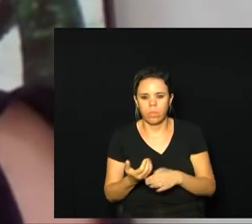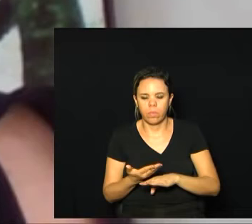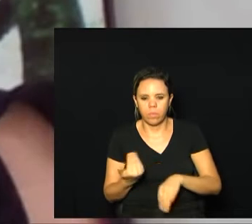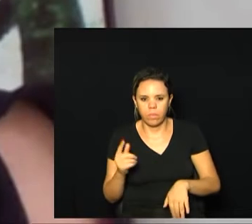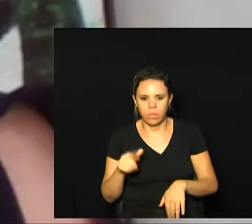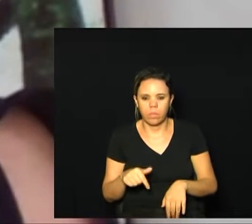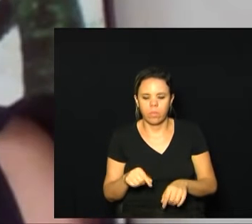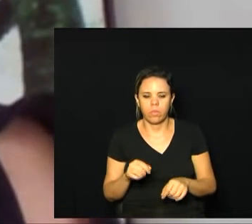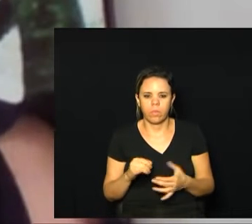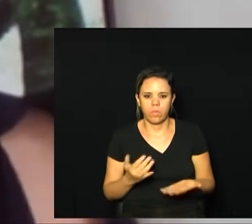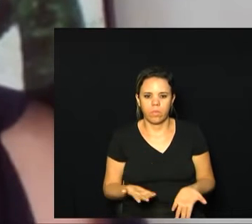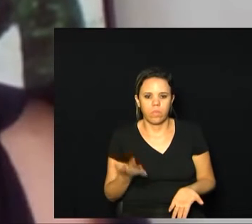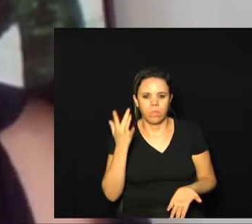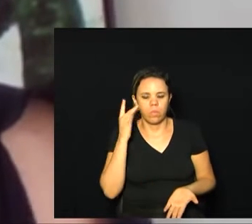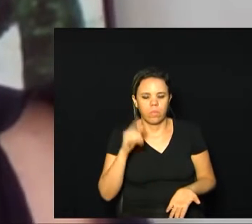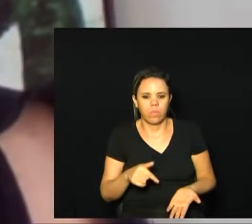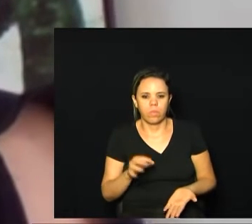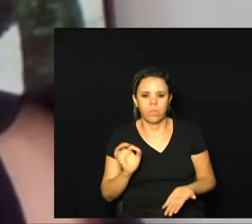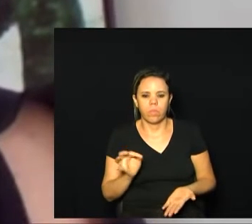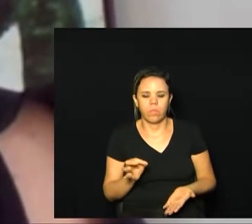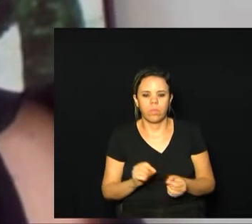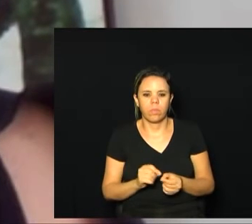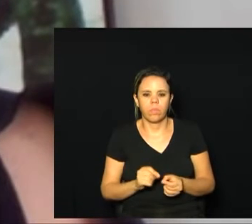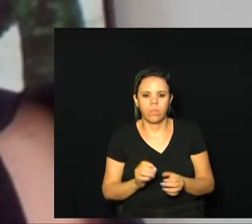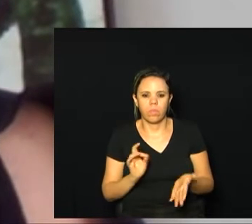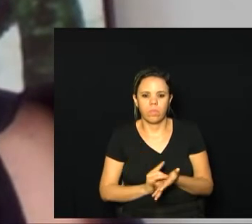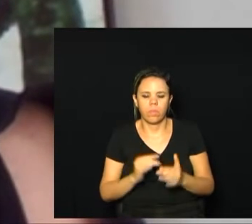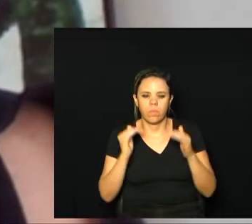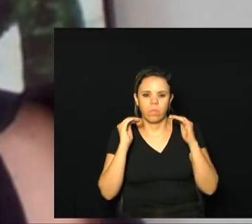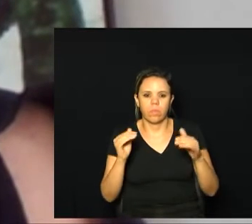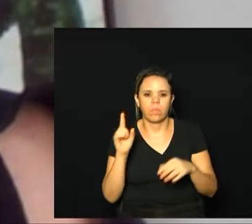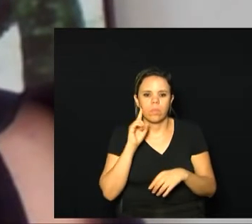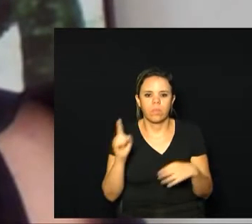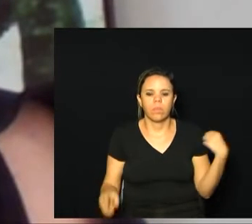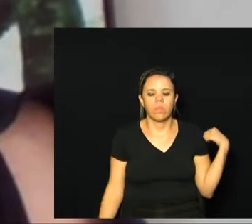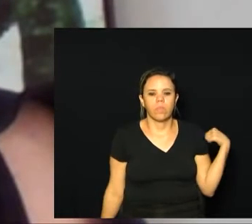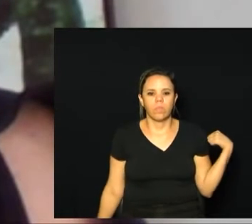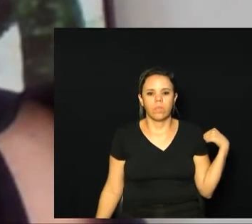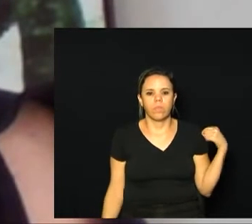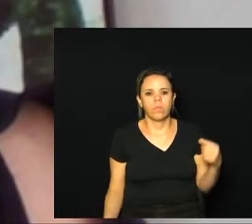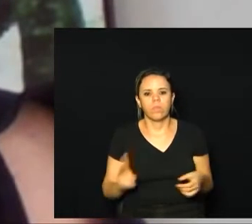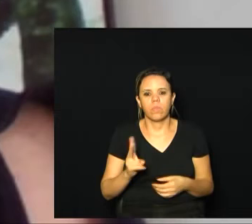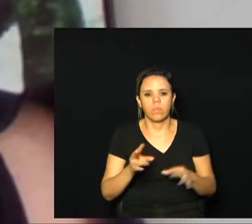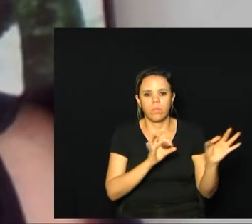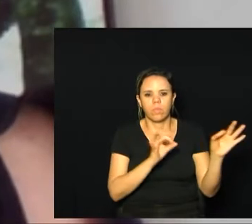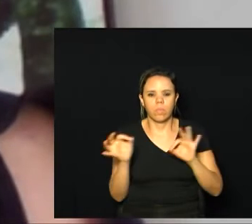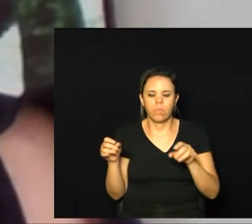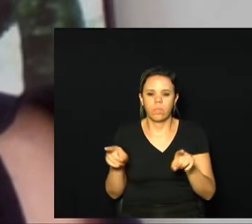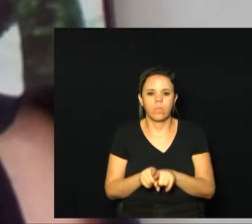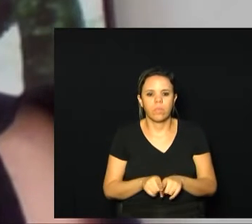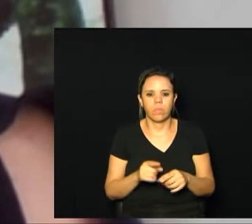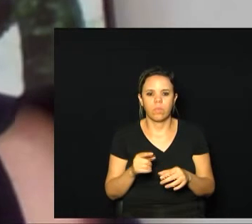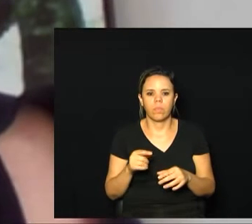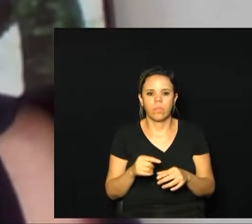com isso, né, eu acho que com certeza fica factível o cumprimento dessas datas. E a gente segue acompanhando também o